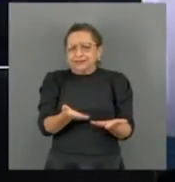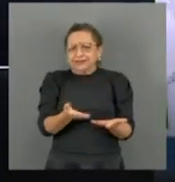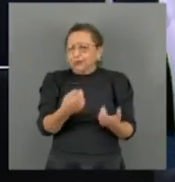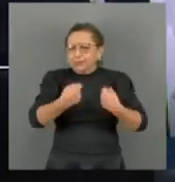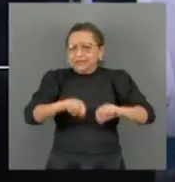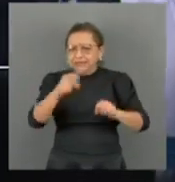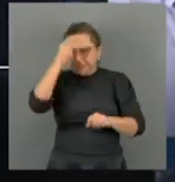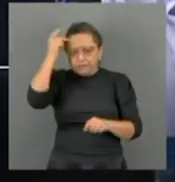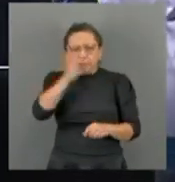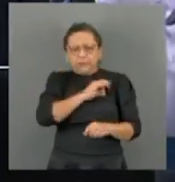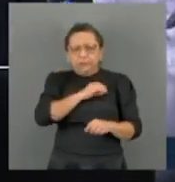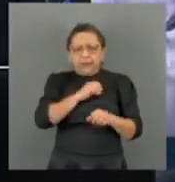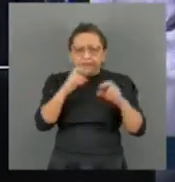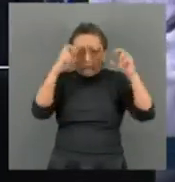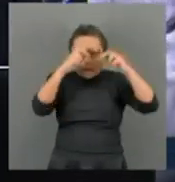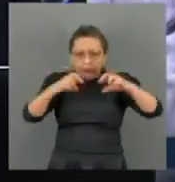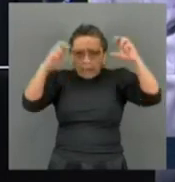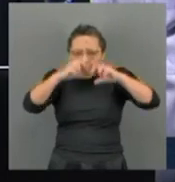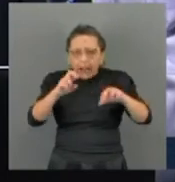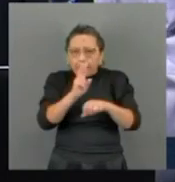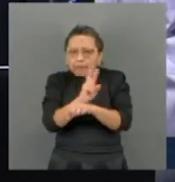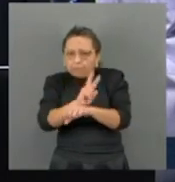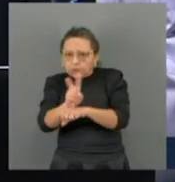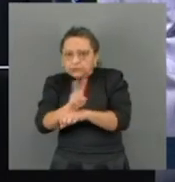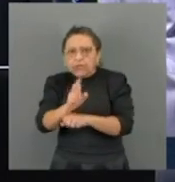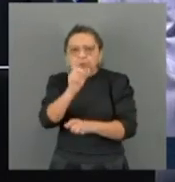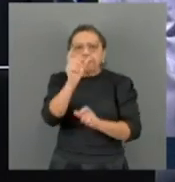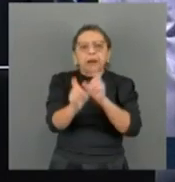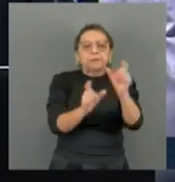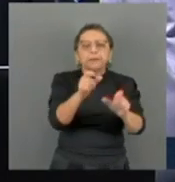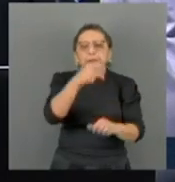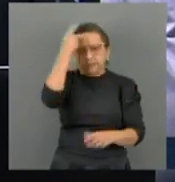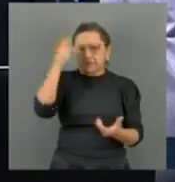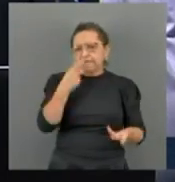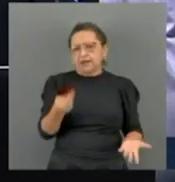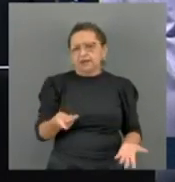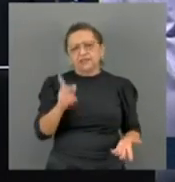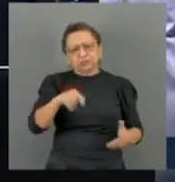uma coisa muito creepy, né? Assustadora.